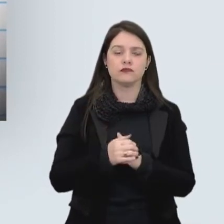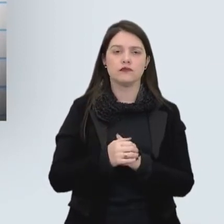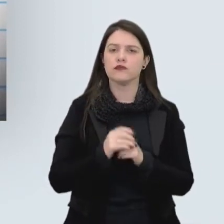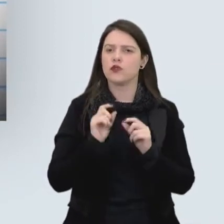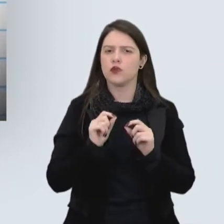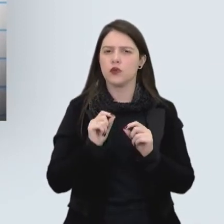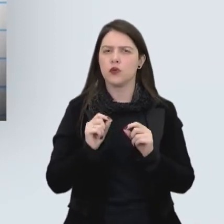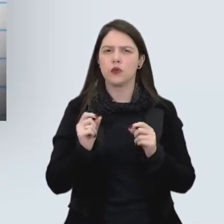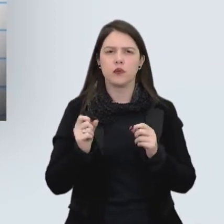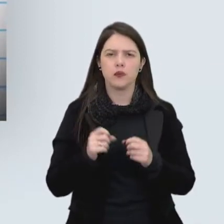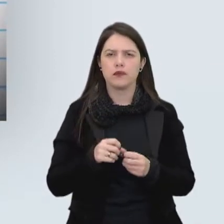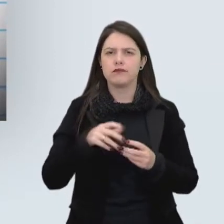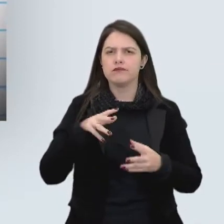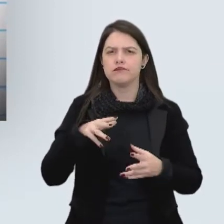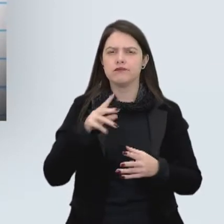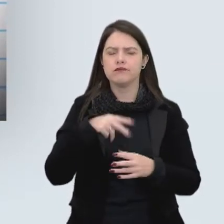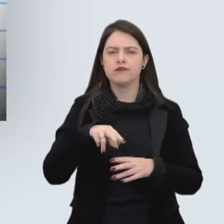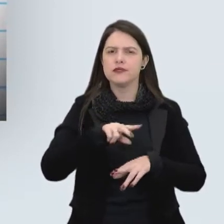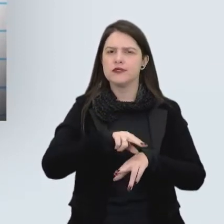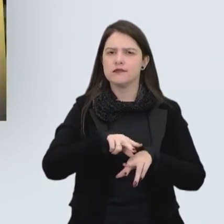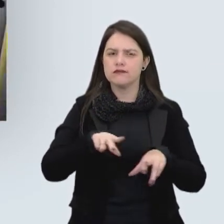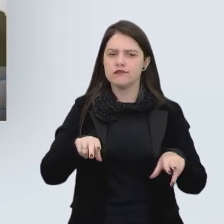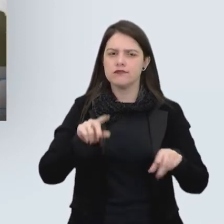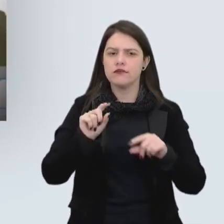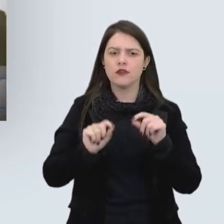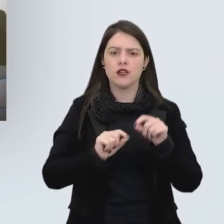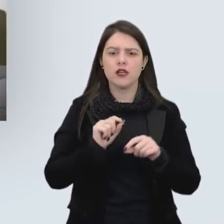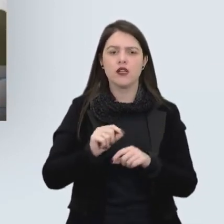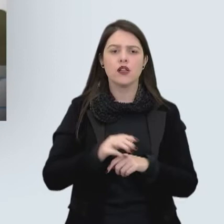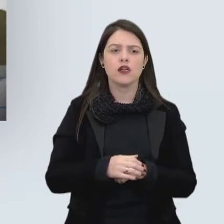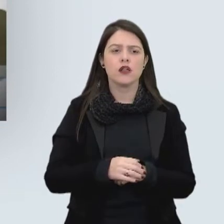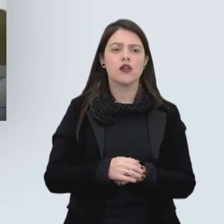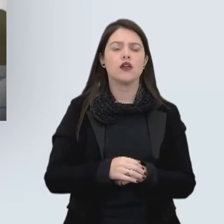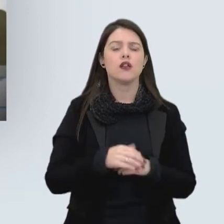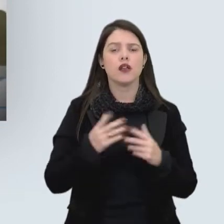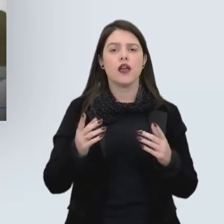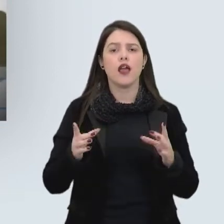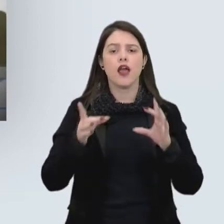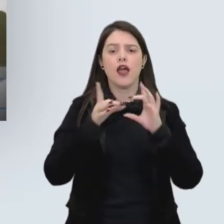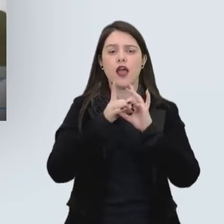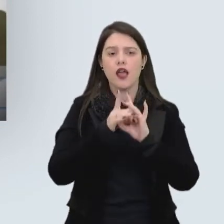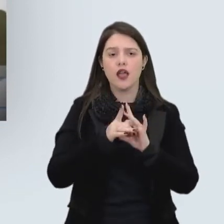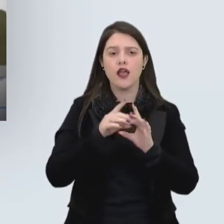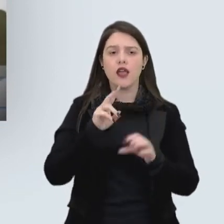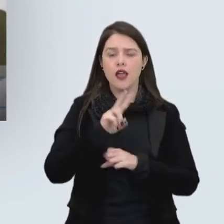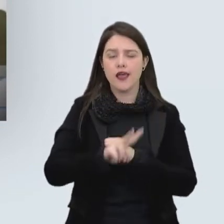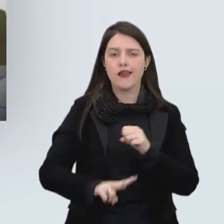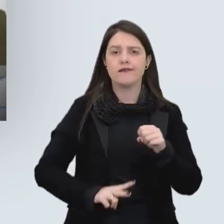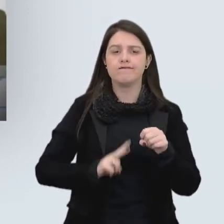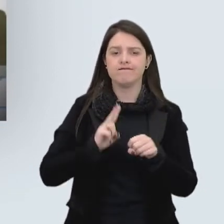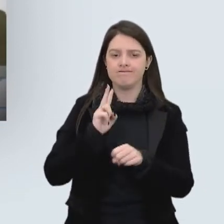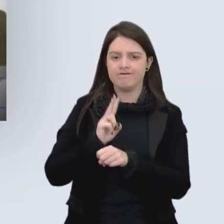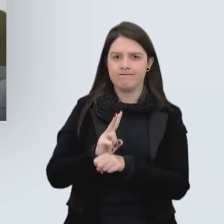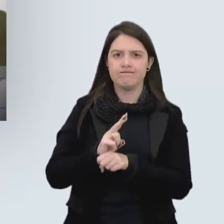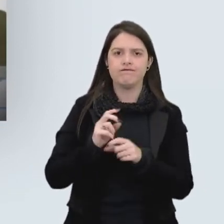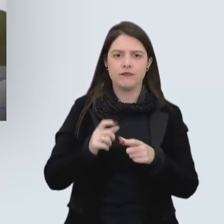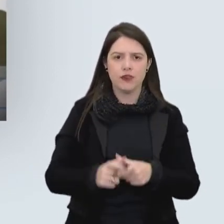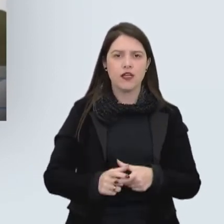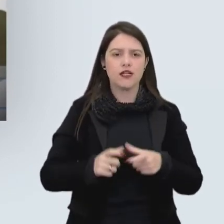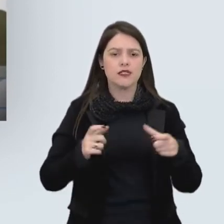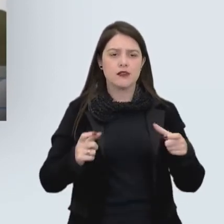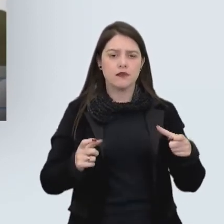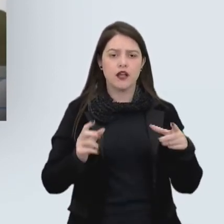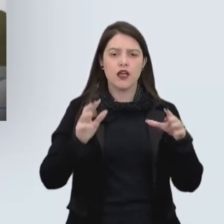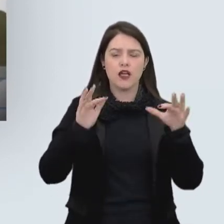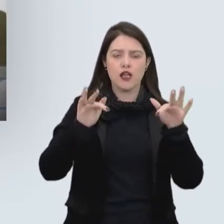pode gerar uma recessão com sérias consequências. Isso é diretamente associado ao aspecto da sustentabilidade do crescimento. Afinal,